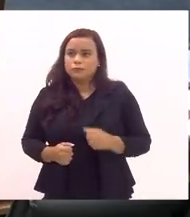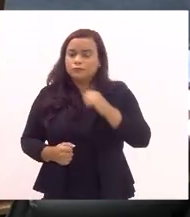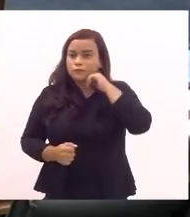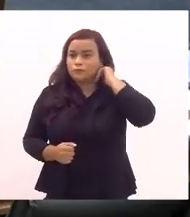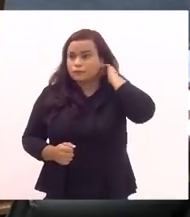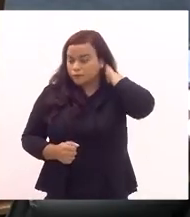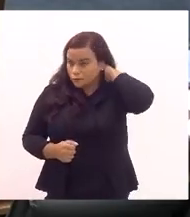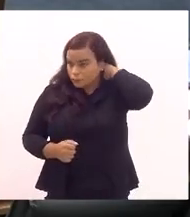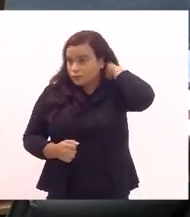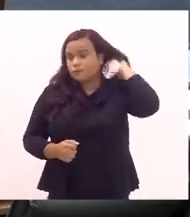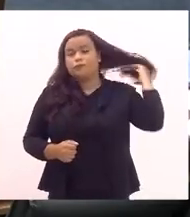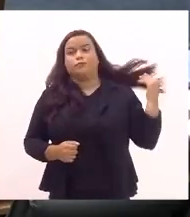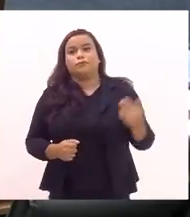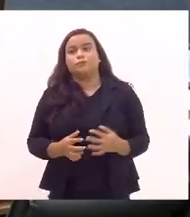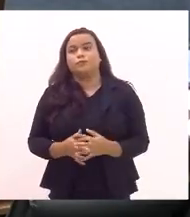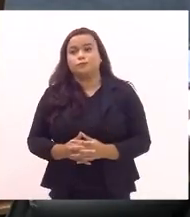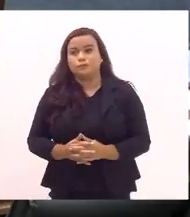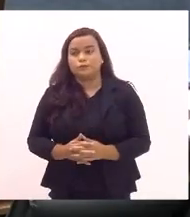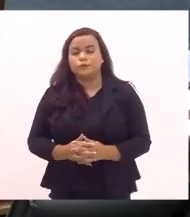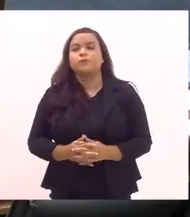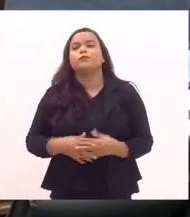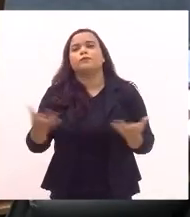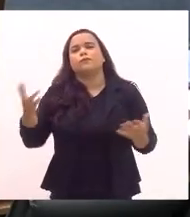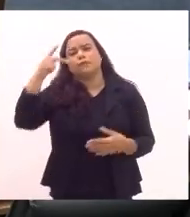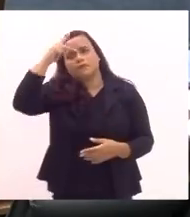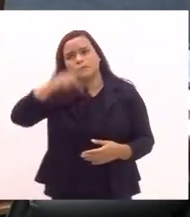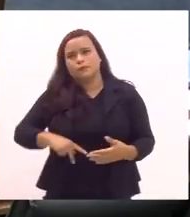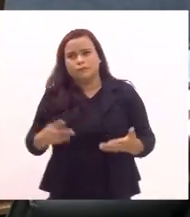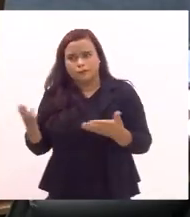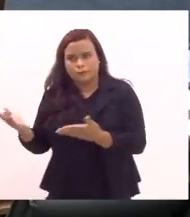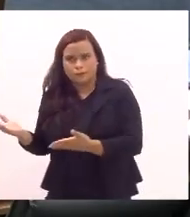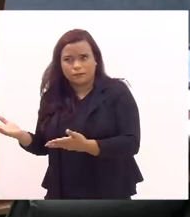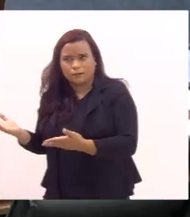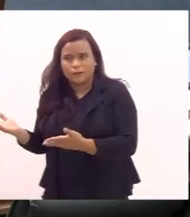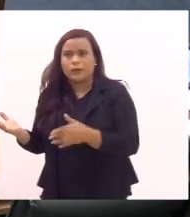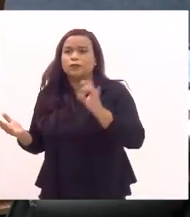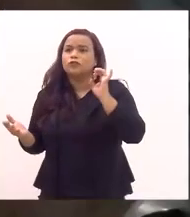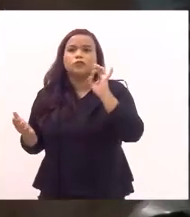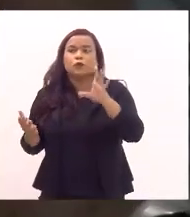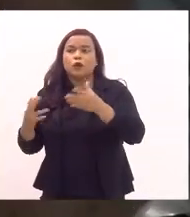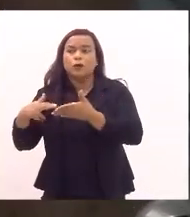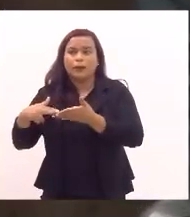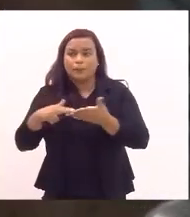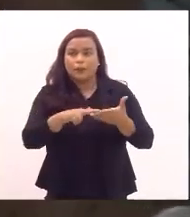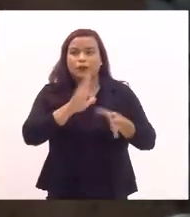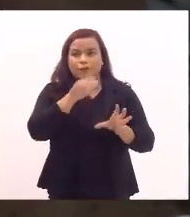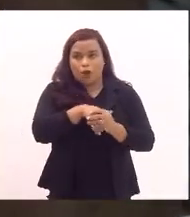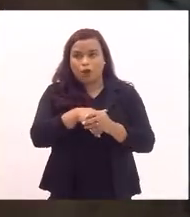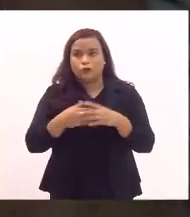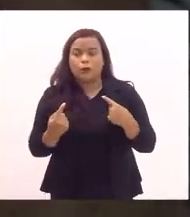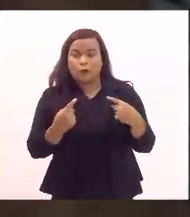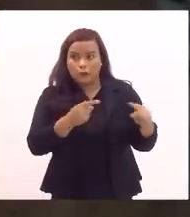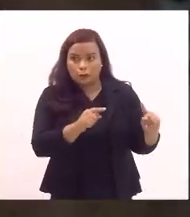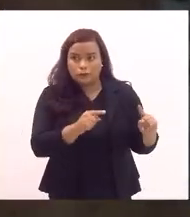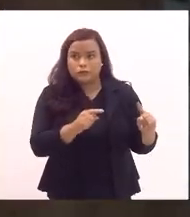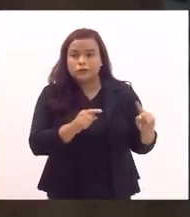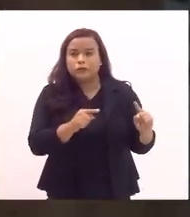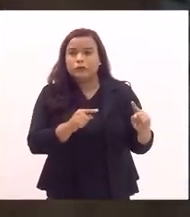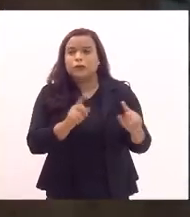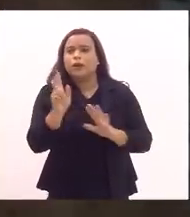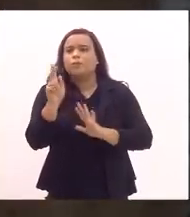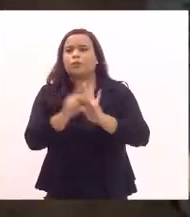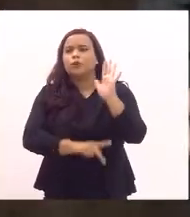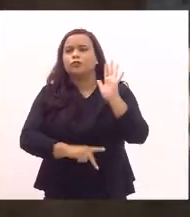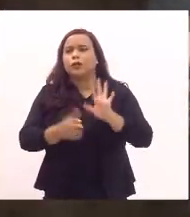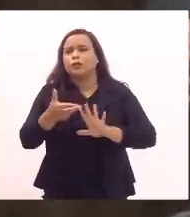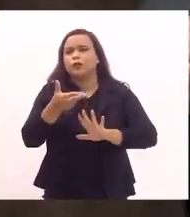o seu presidente o senhor presidente é somente para encaminhar o voto contrário ao